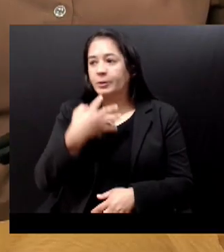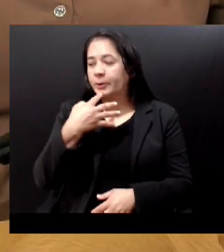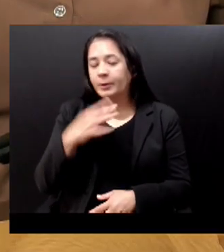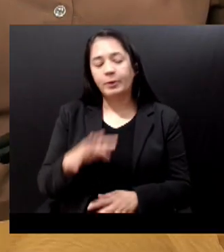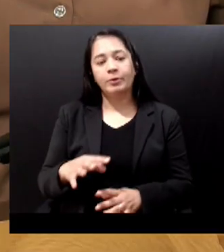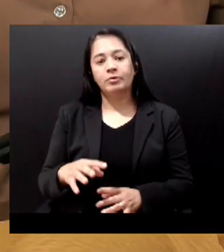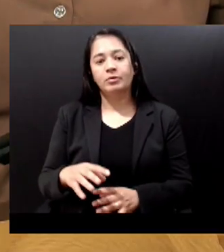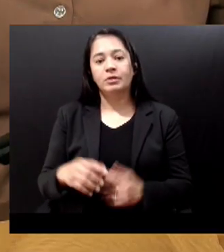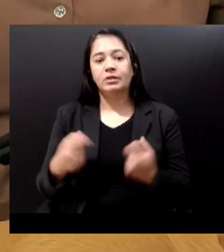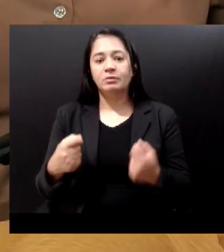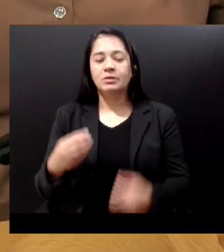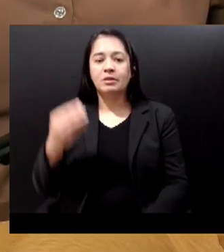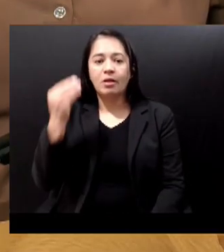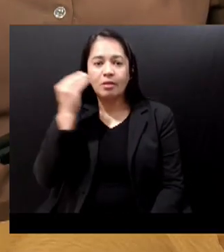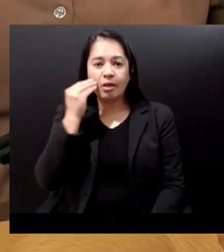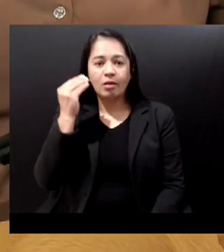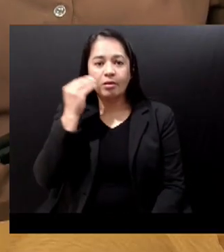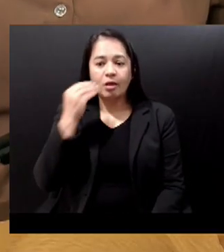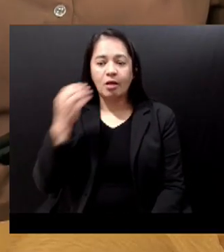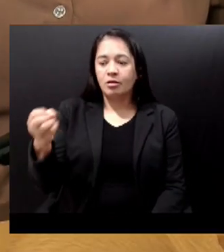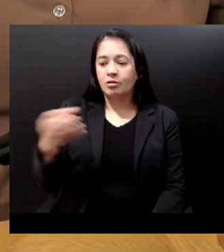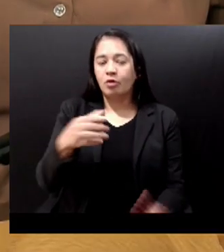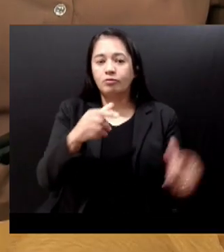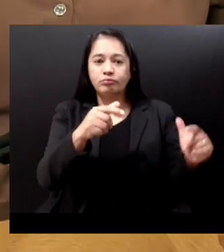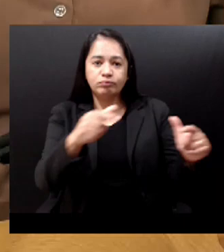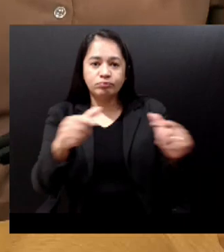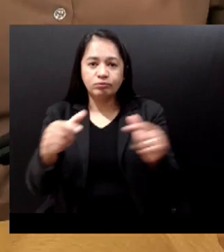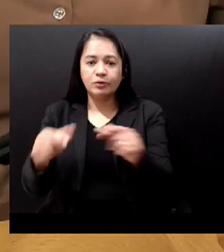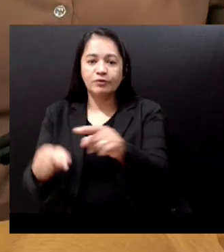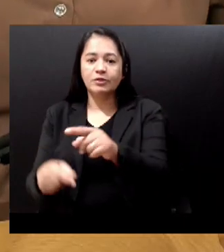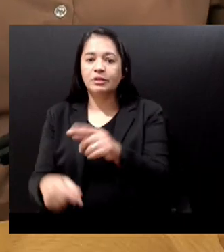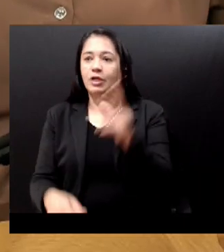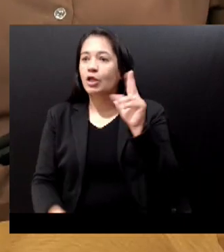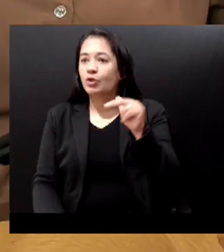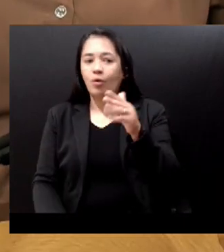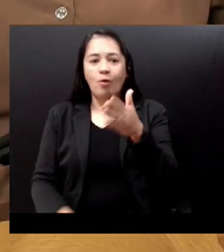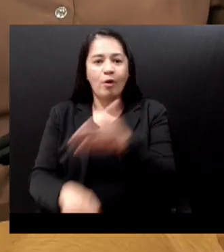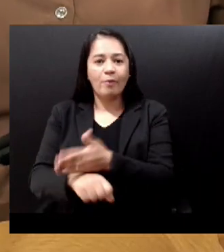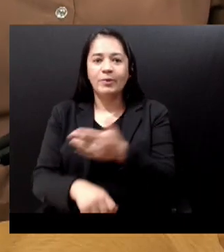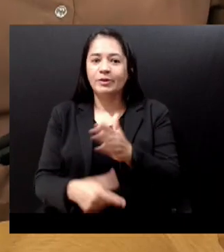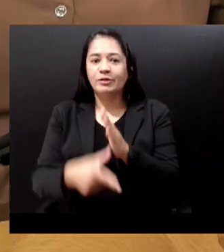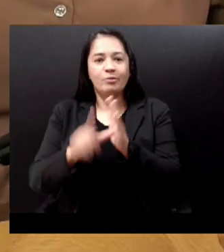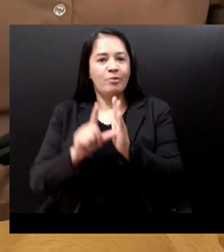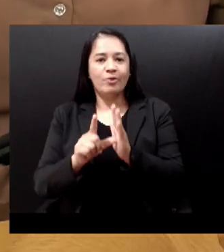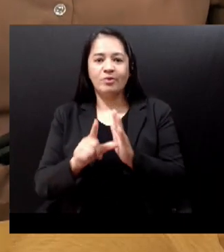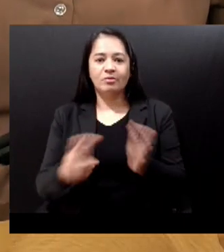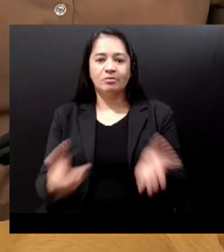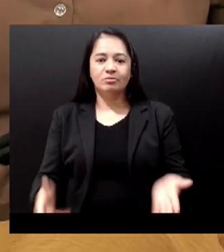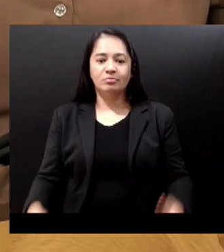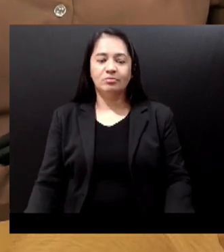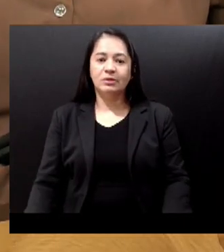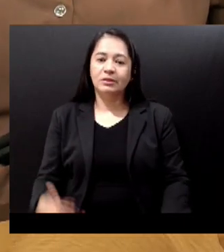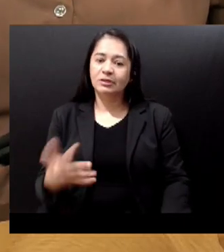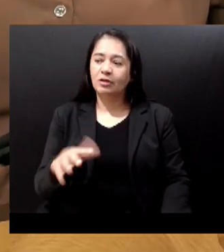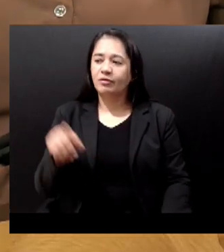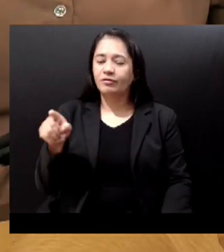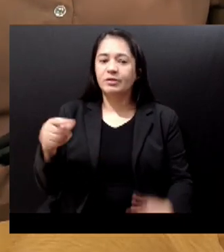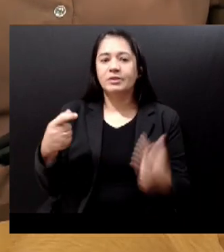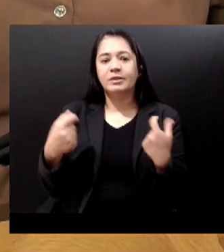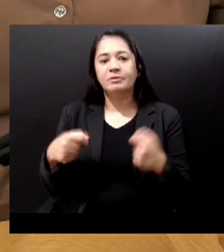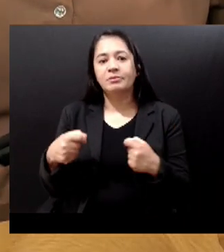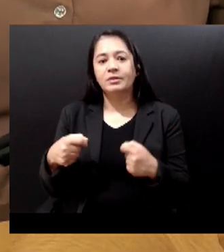em novos lugares, os quais você nunca esteve antes, fazendo coisas que você nunca fez, e talvez você precise passar pelos